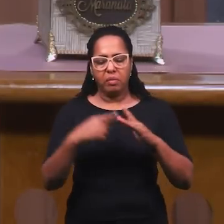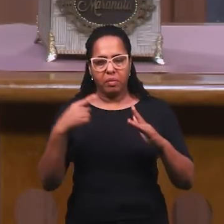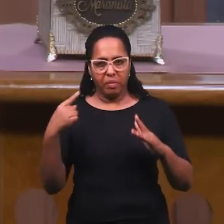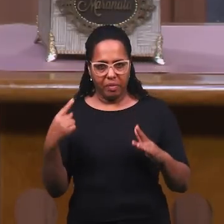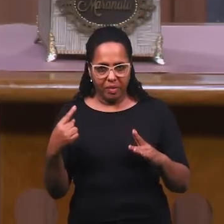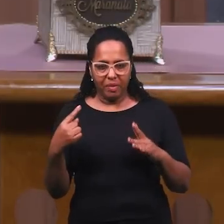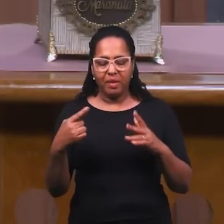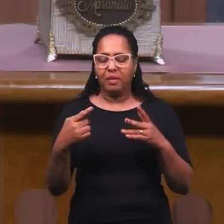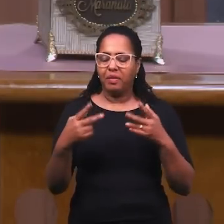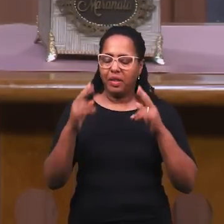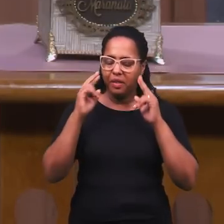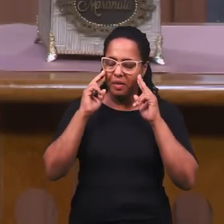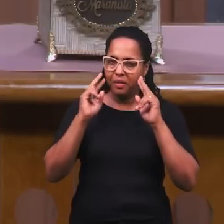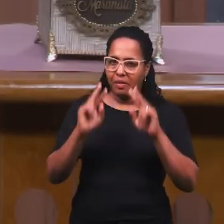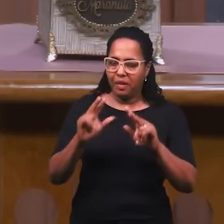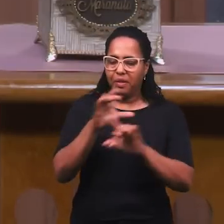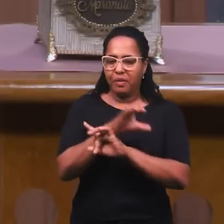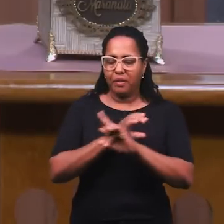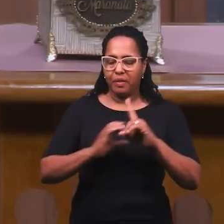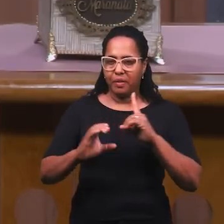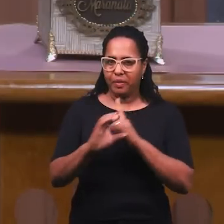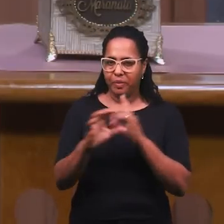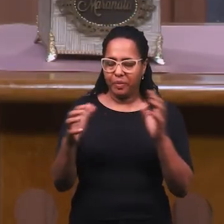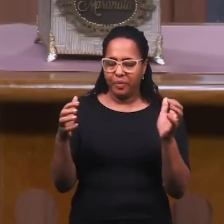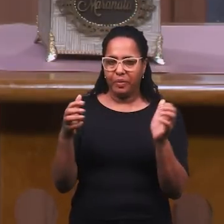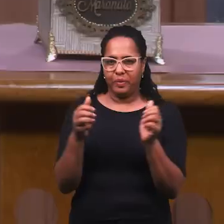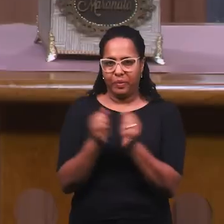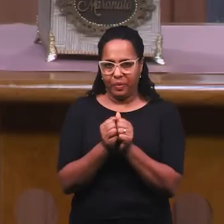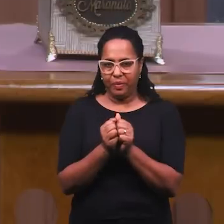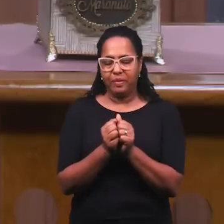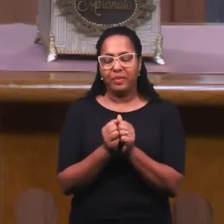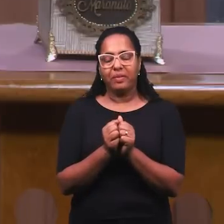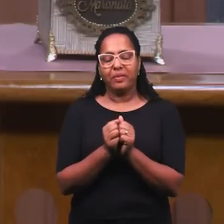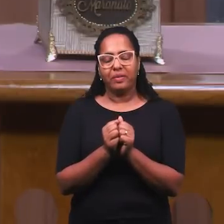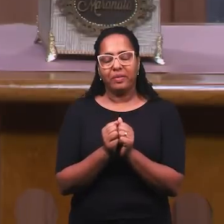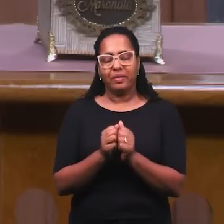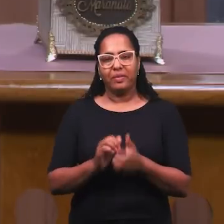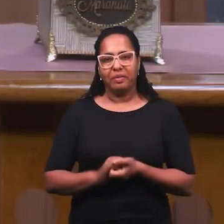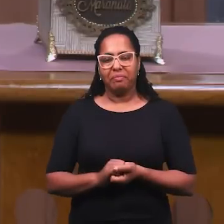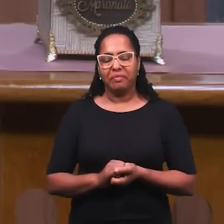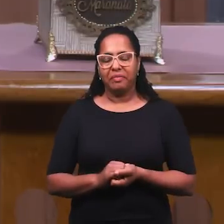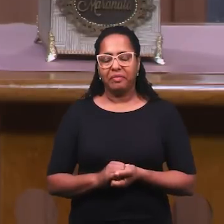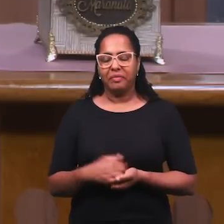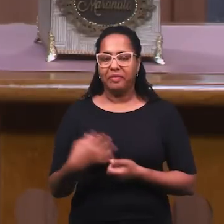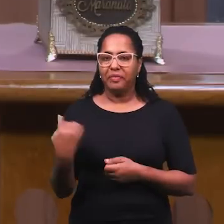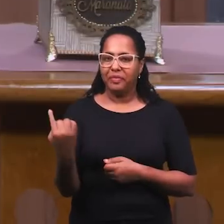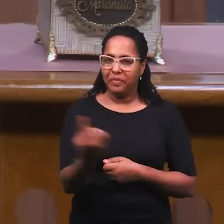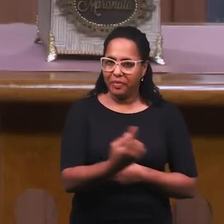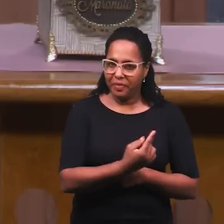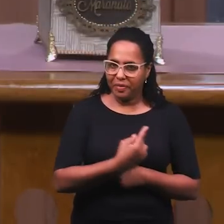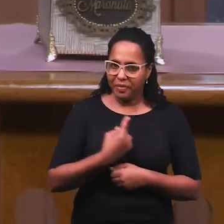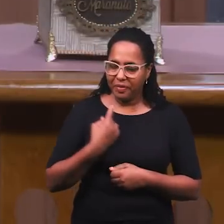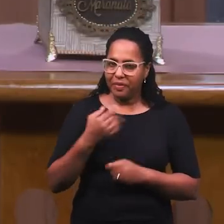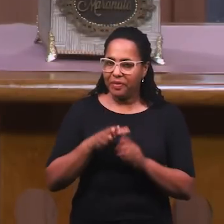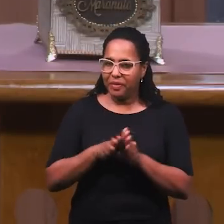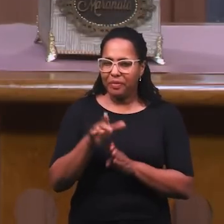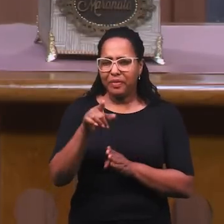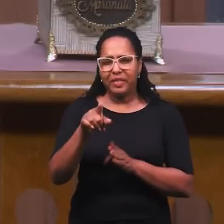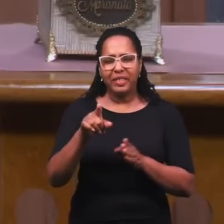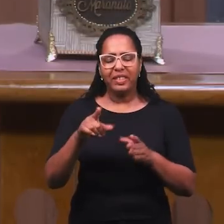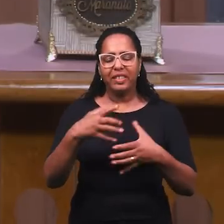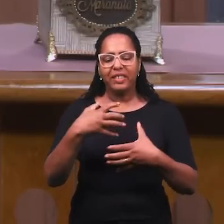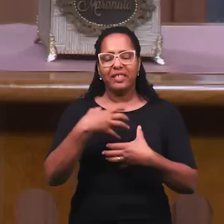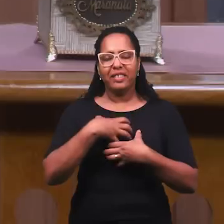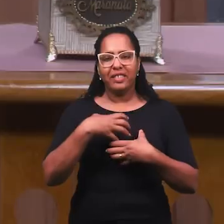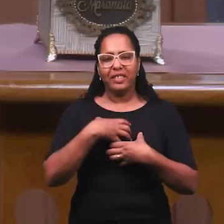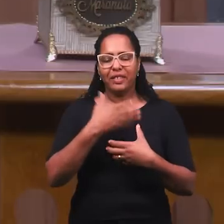primeira vez ou visitando, assistindo este culto conosco, nós dizemos que você fique à